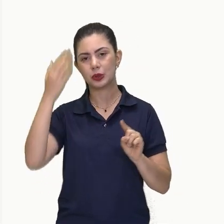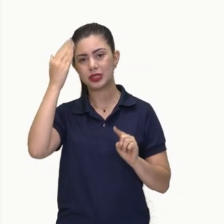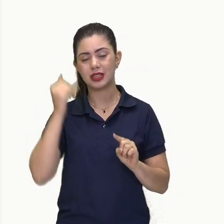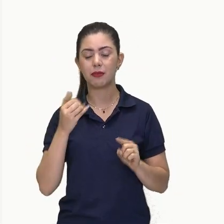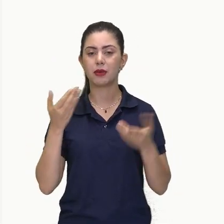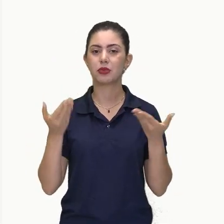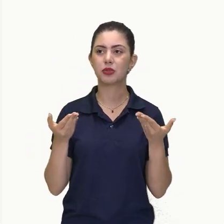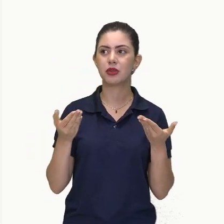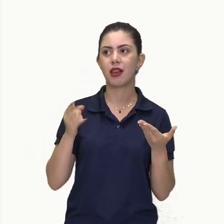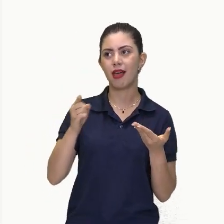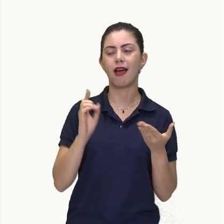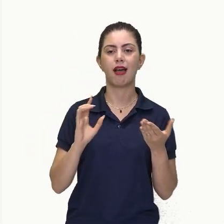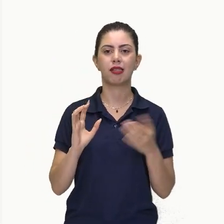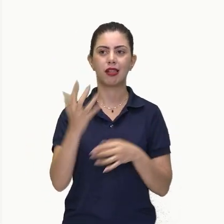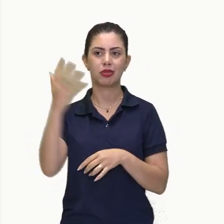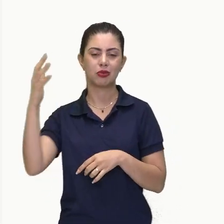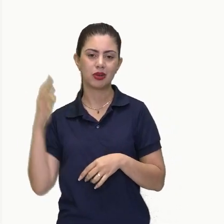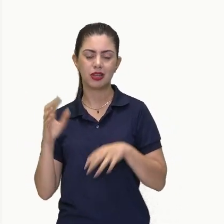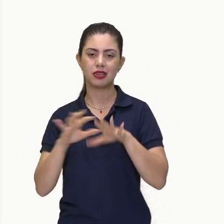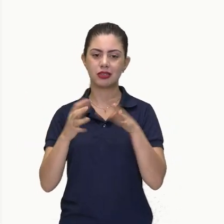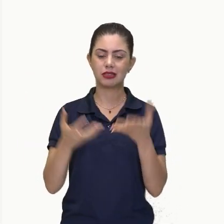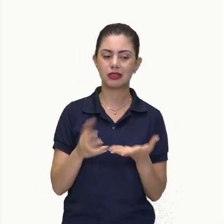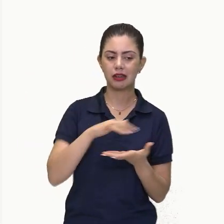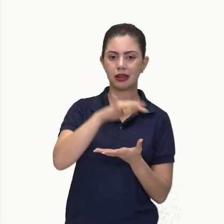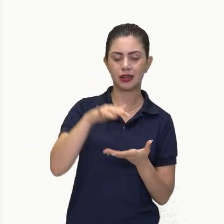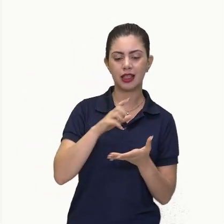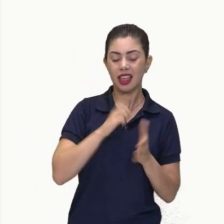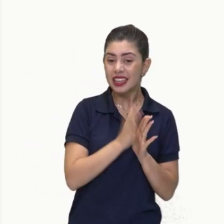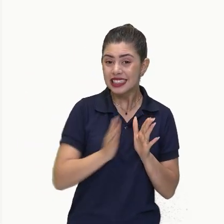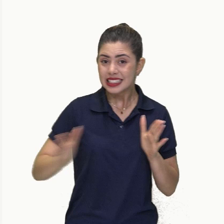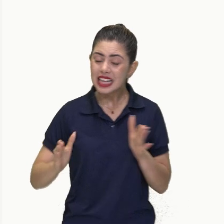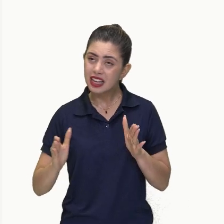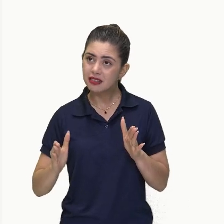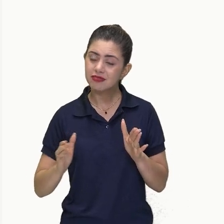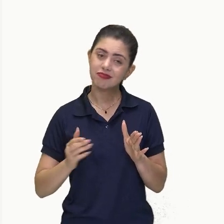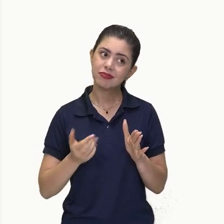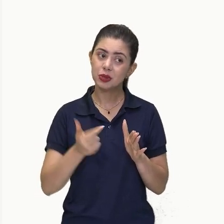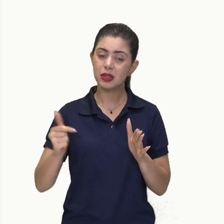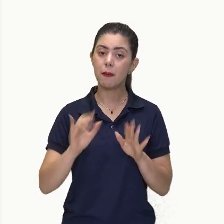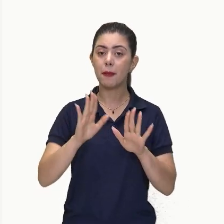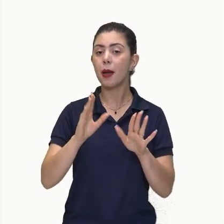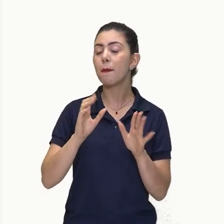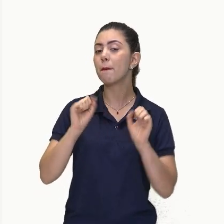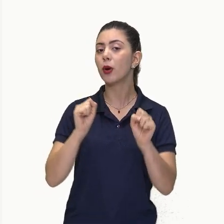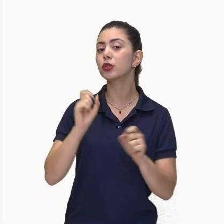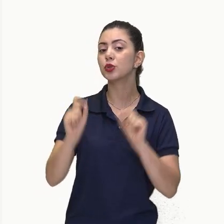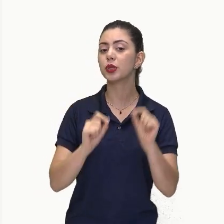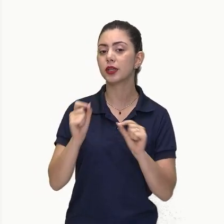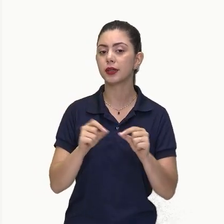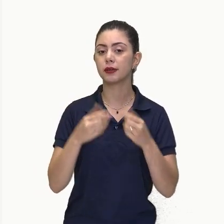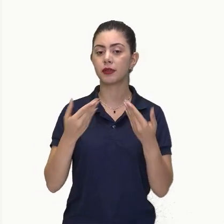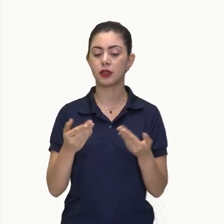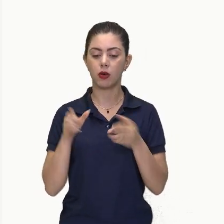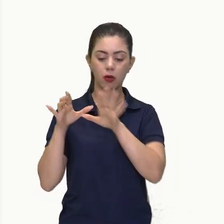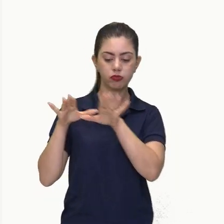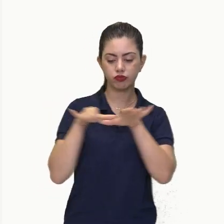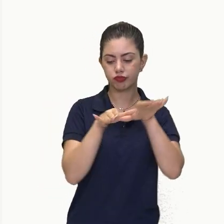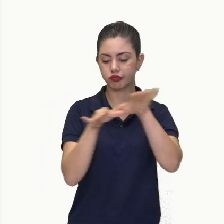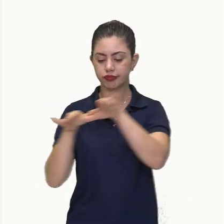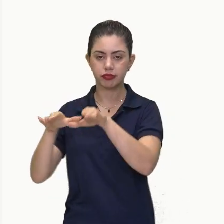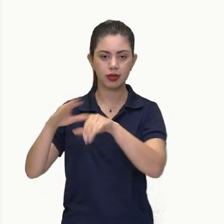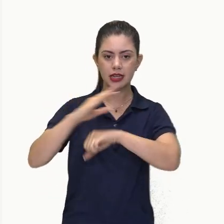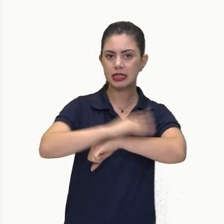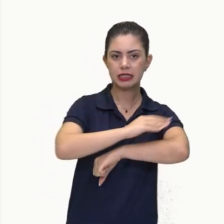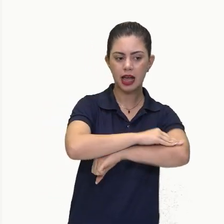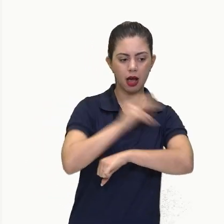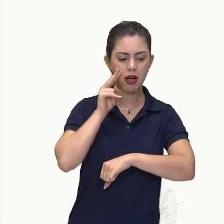as coisas não acontecem assim de uma forma tão certinha. O que pode acontecer? Pode acontecer de antes dessa águia encontrar esse